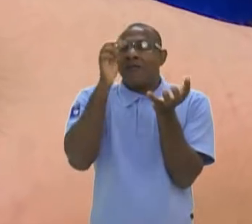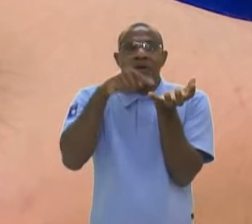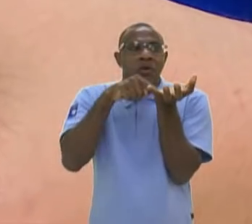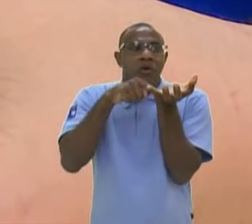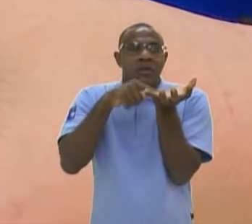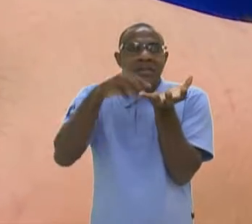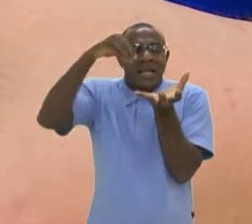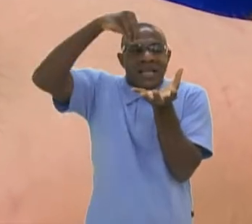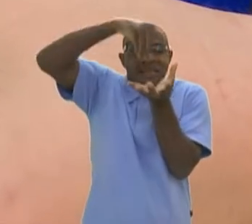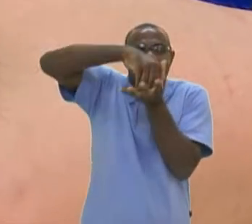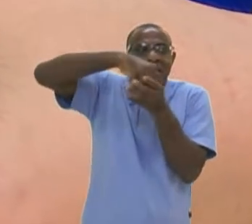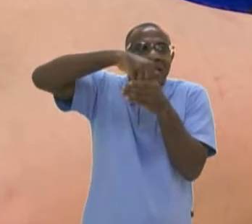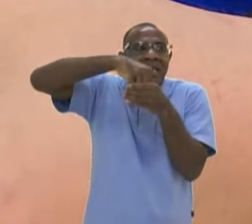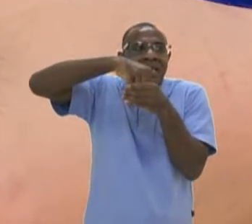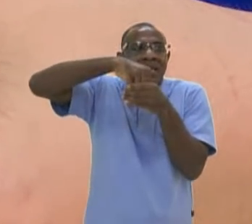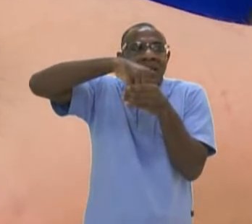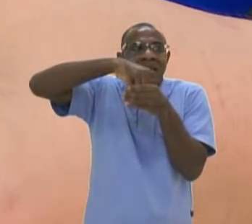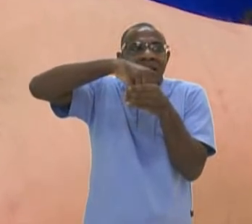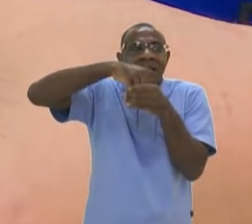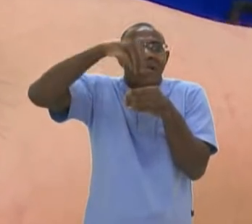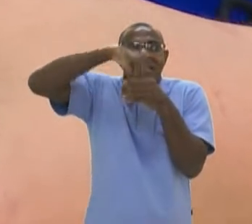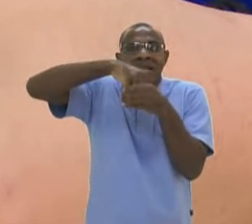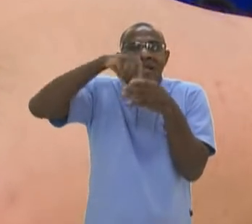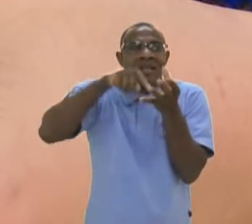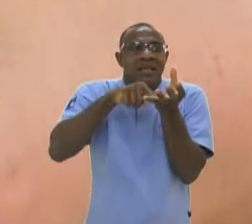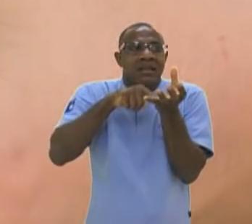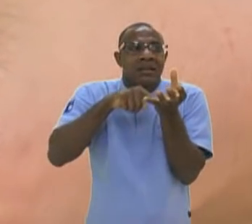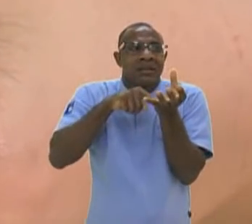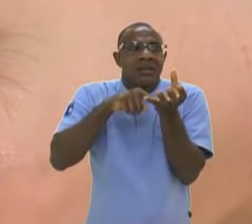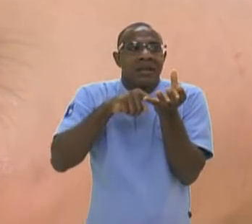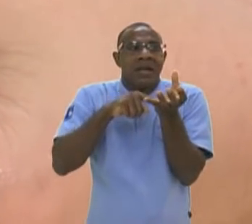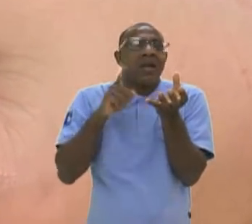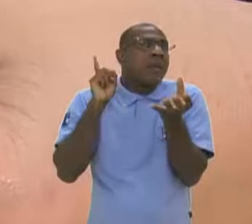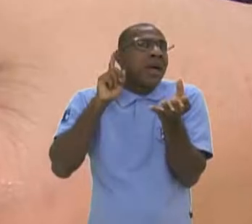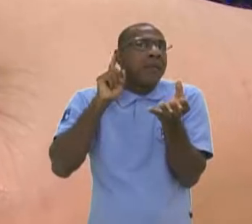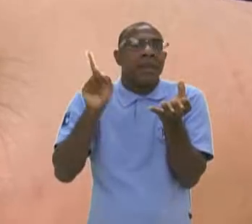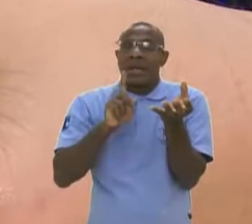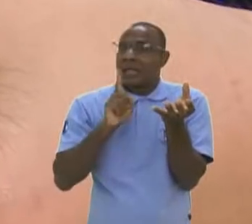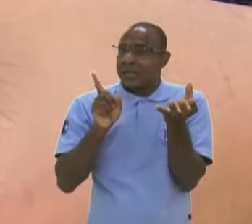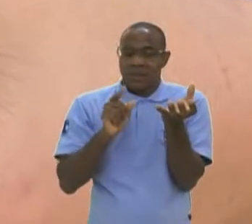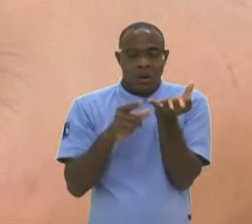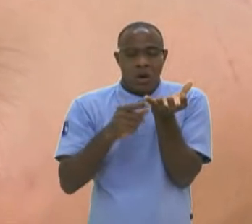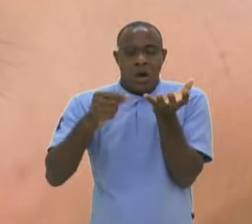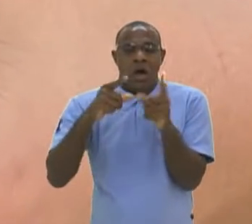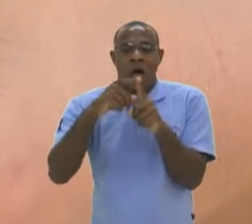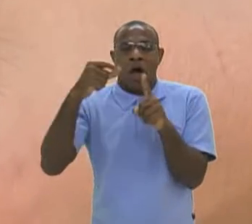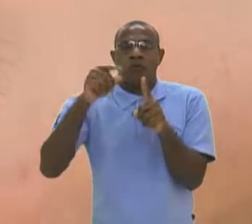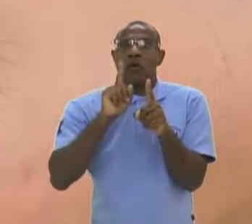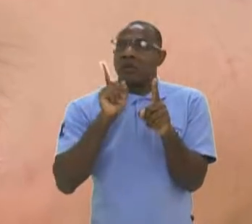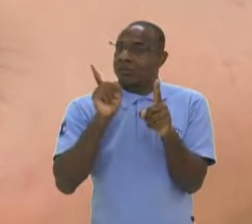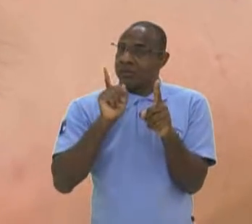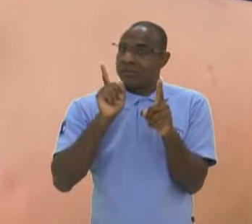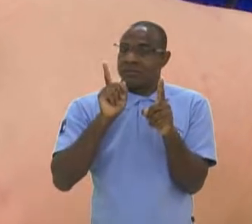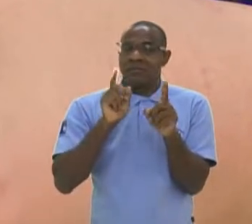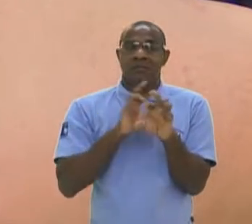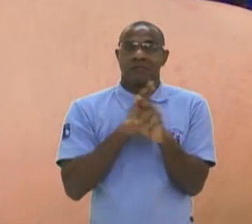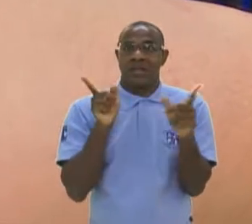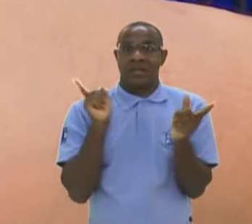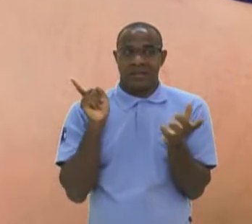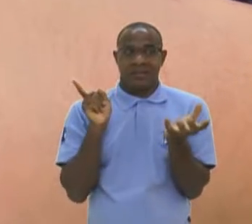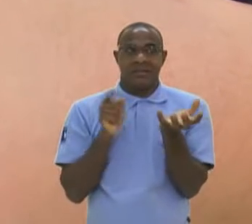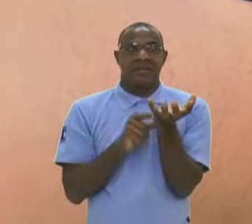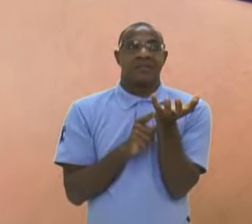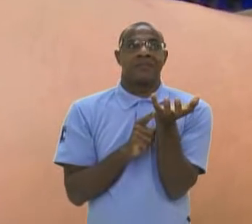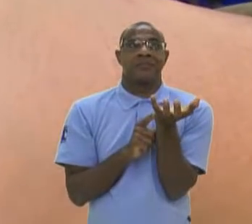essa parte branca. Essa parte branca são brácteas, assim como no girassol. O girassol ele tem brácteas